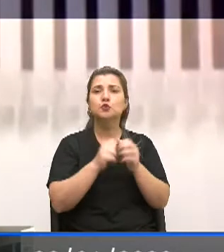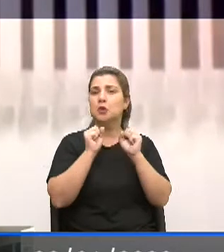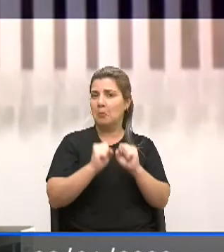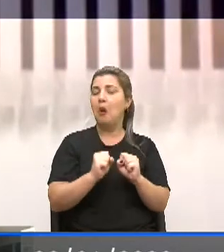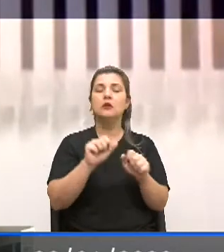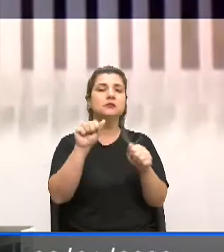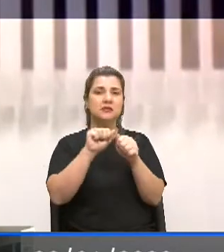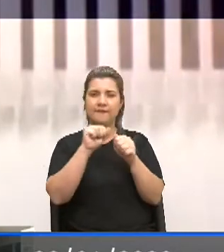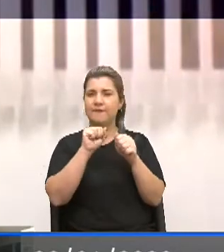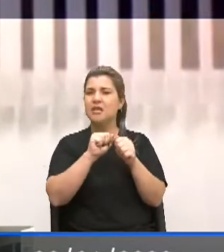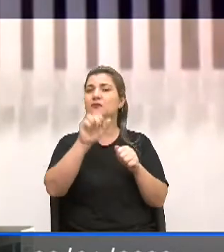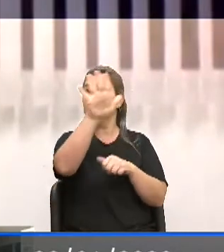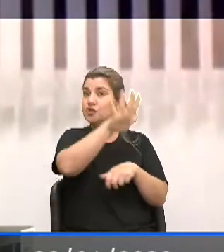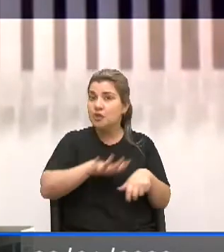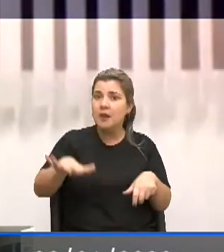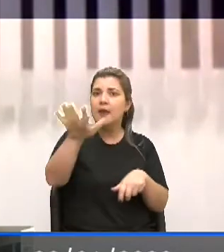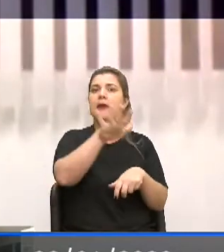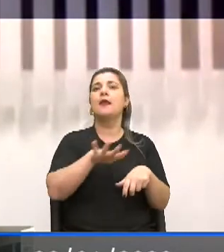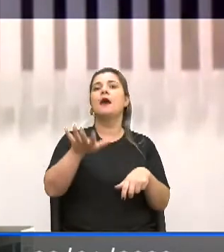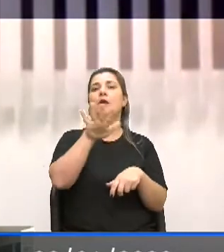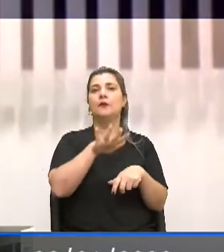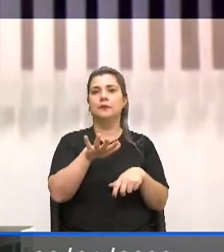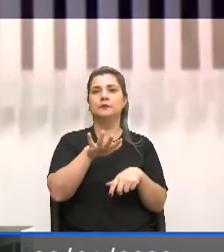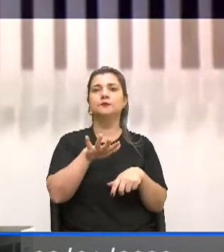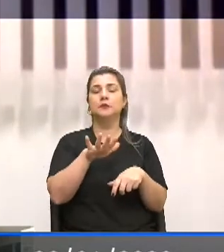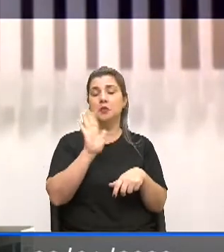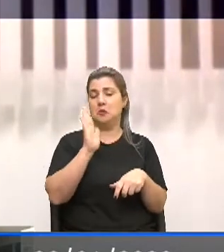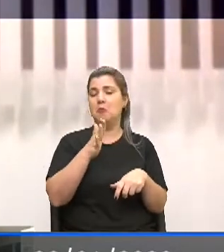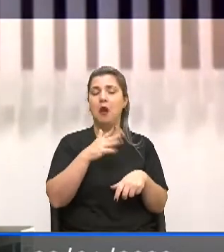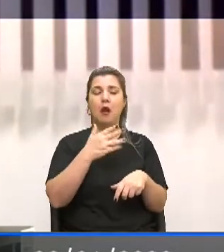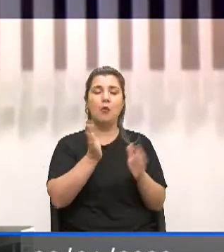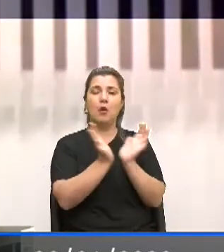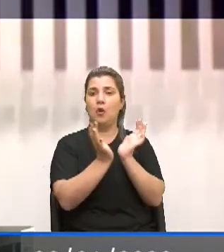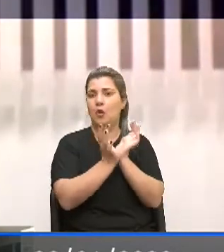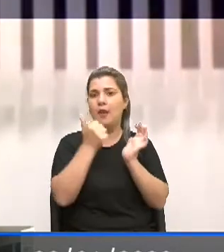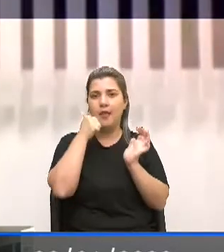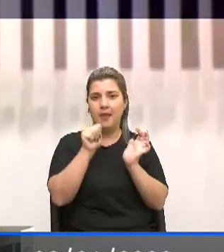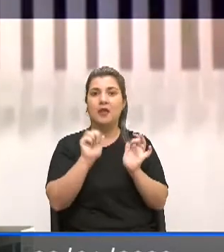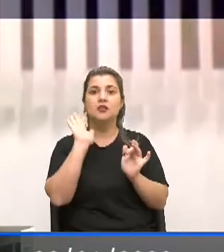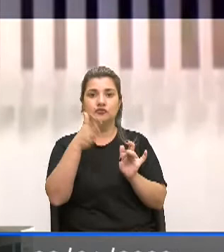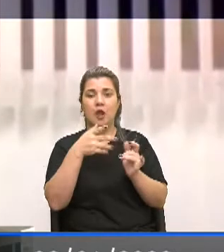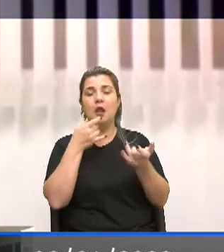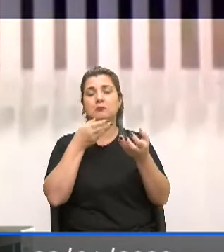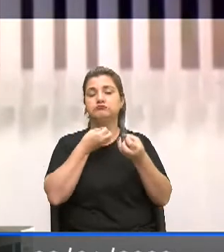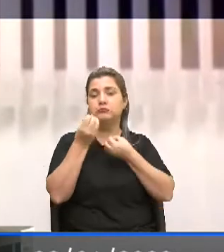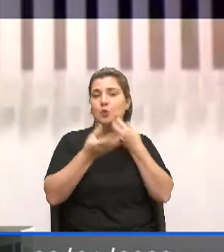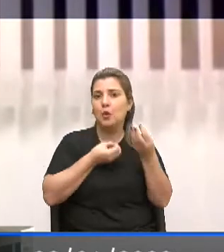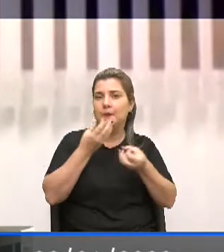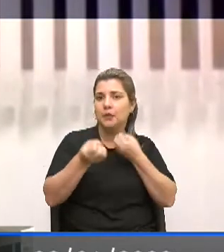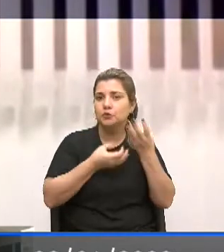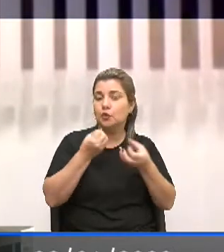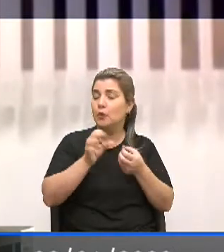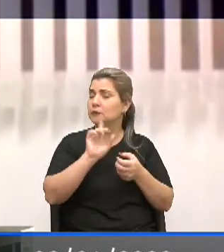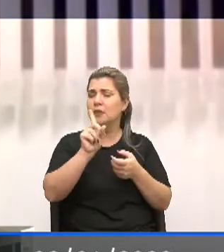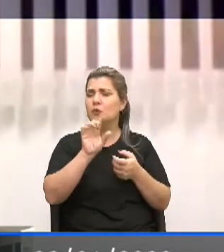de forma geral, como a Arita antes já comentou, para todas as indústrias, não só para frigoríficos, né? E eu acho que nós também devemos ter um